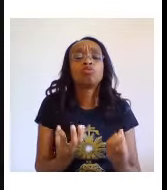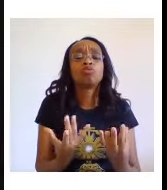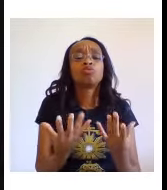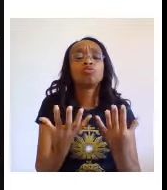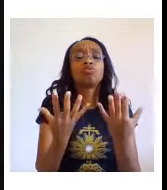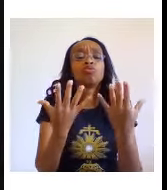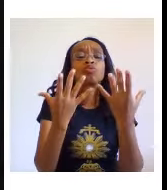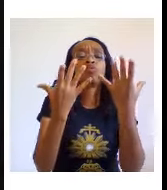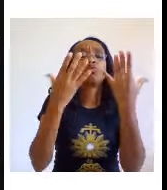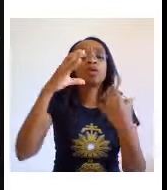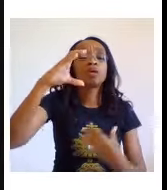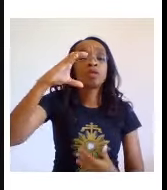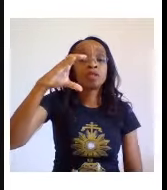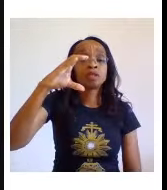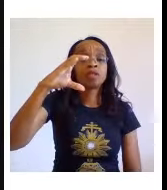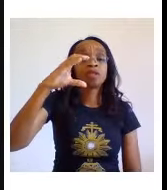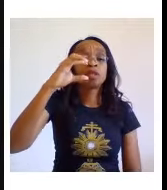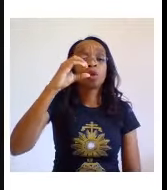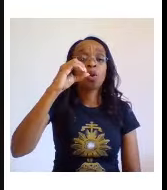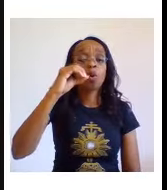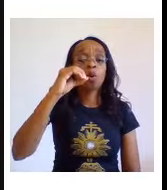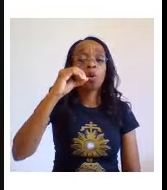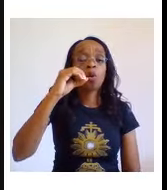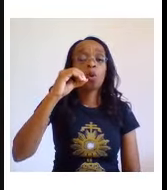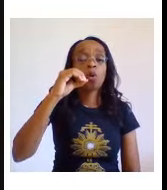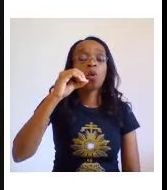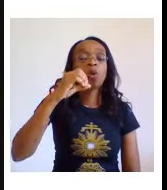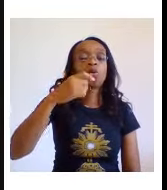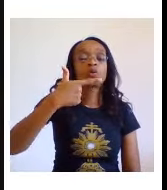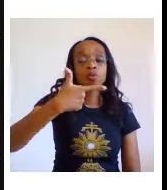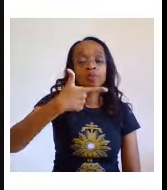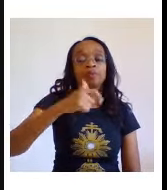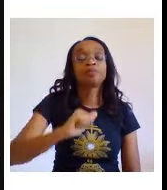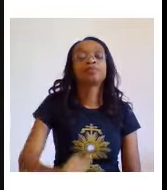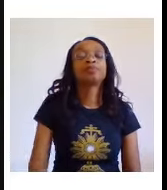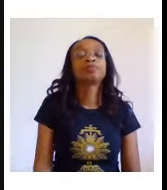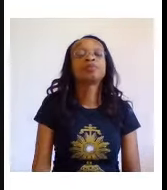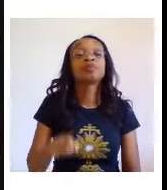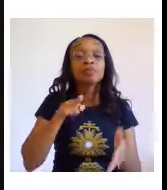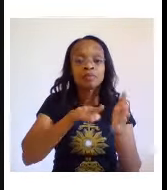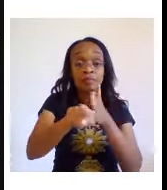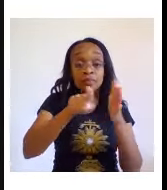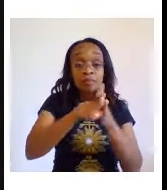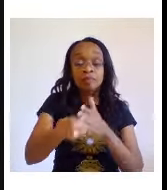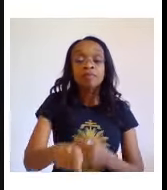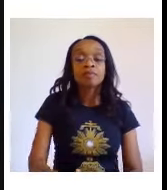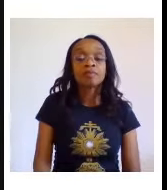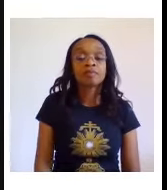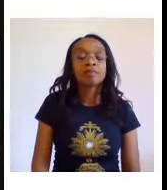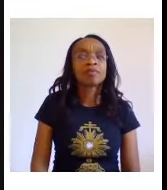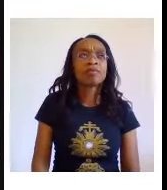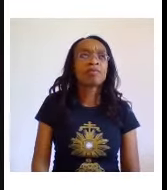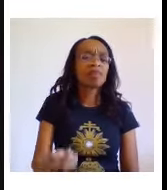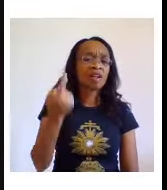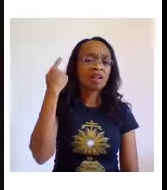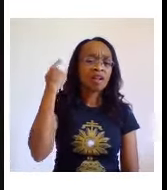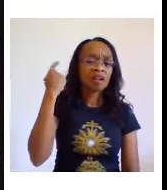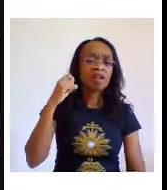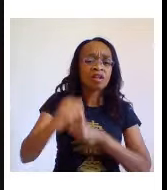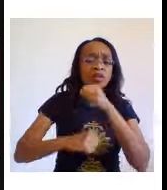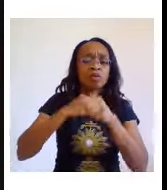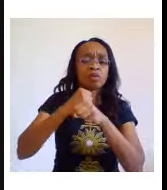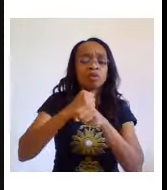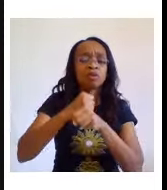né, em 24 horas é lançada do CO2. Então, a pergunta é assim, em 2018, as emissões